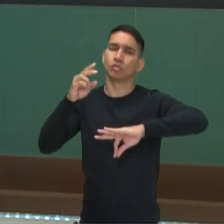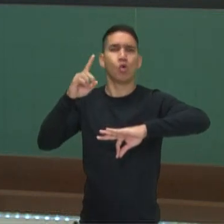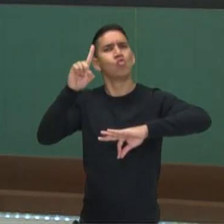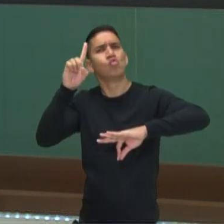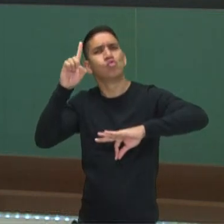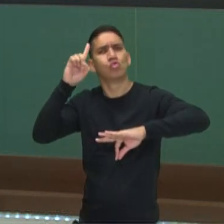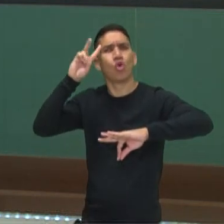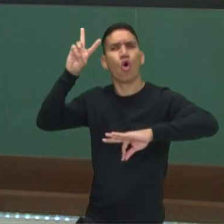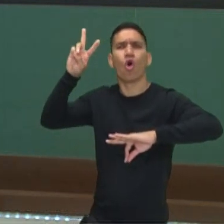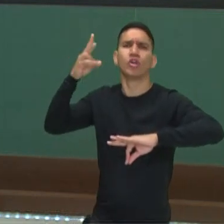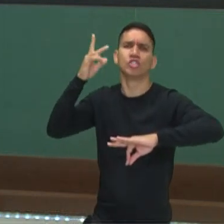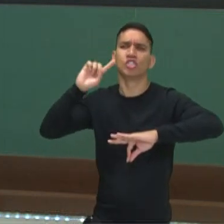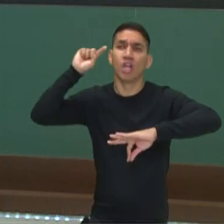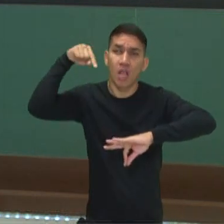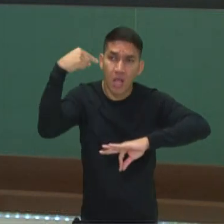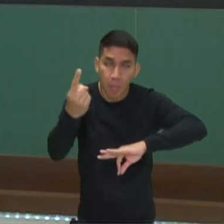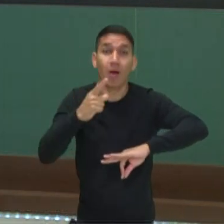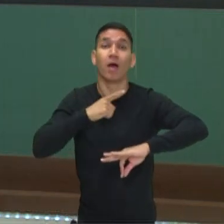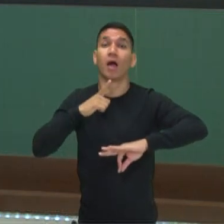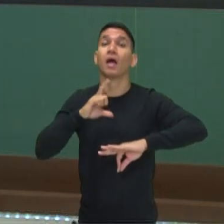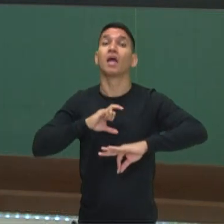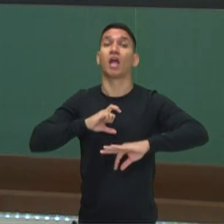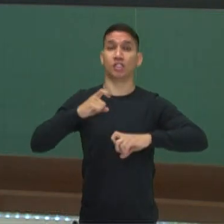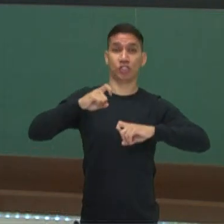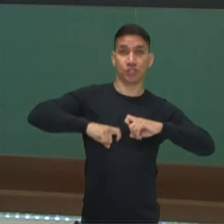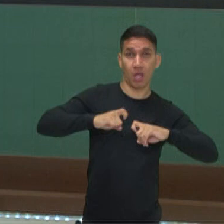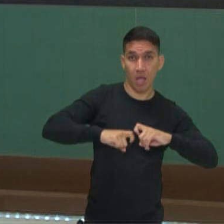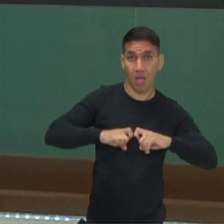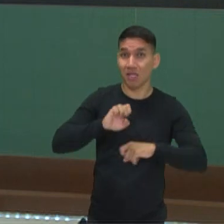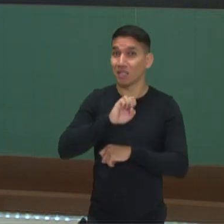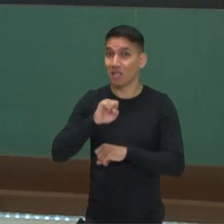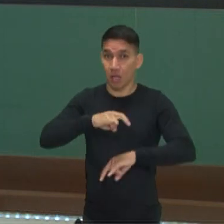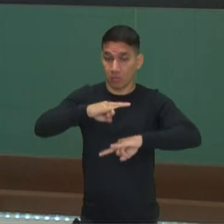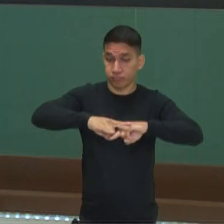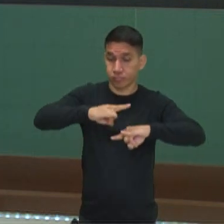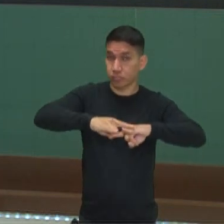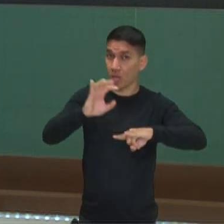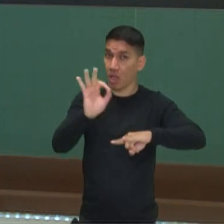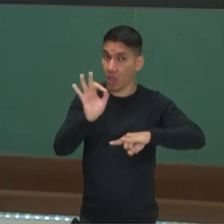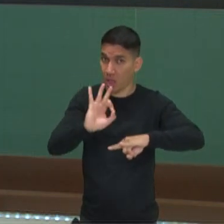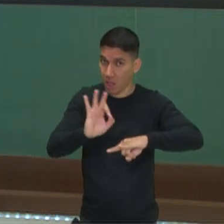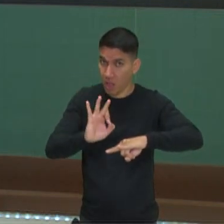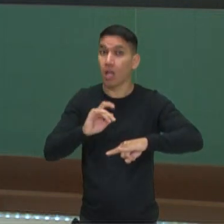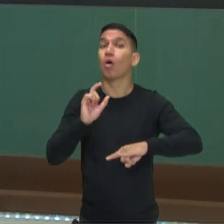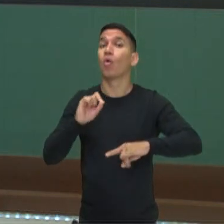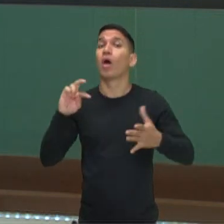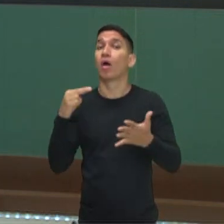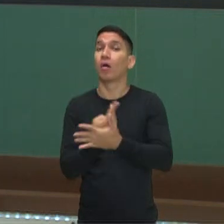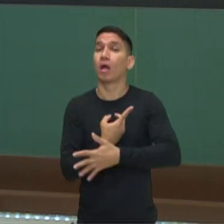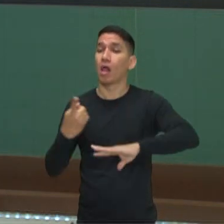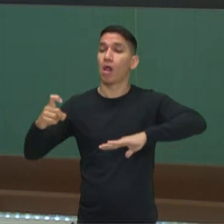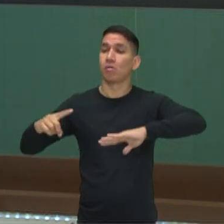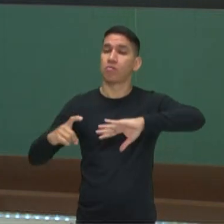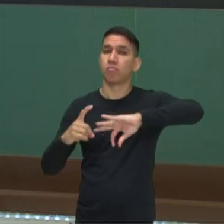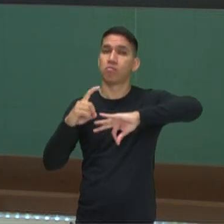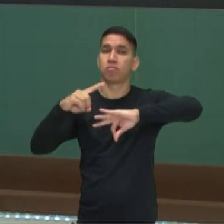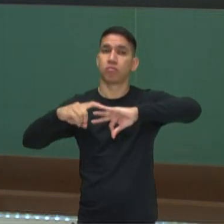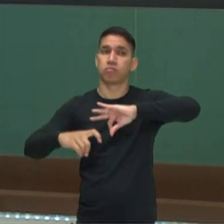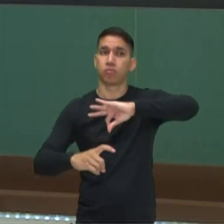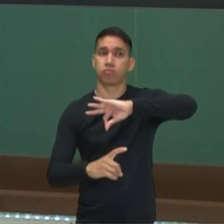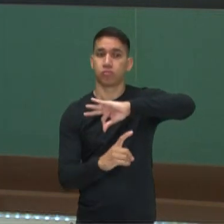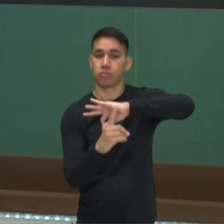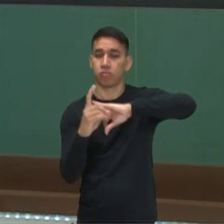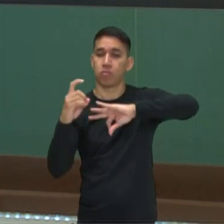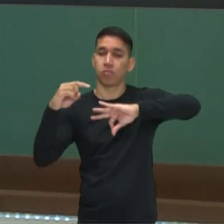depois, tiver relações sexuais sem preservativo, os espermatozoides vão subir pelo seu